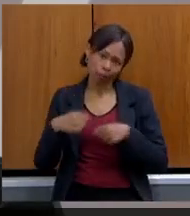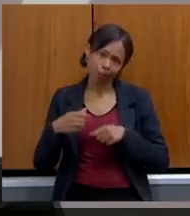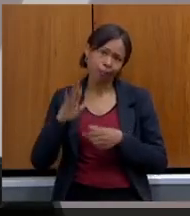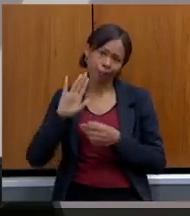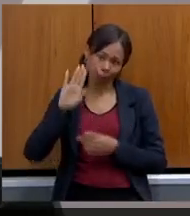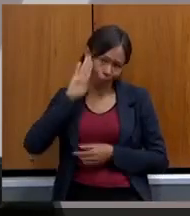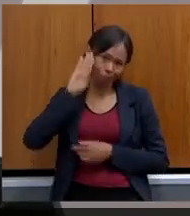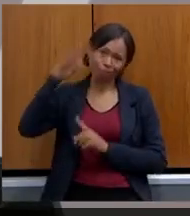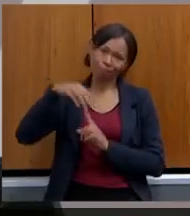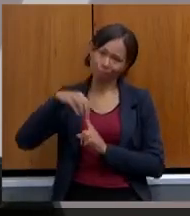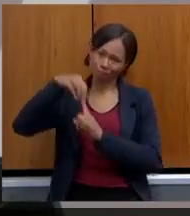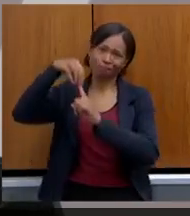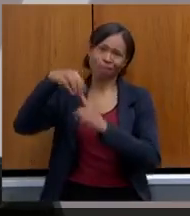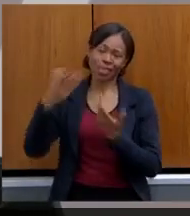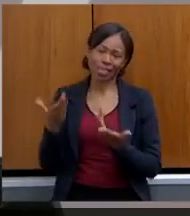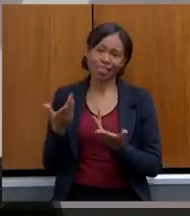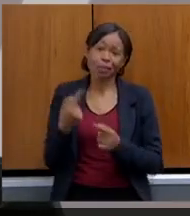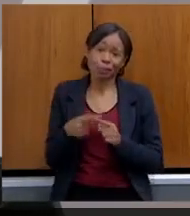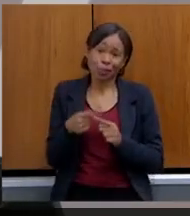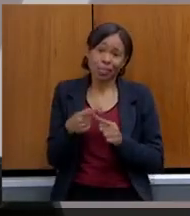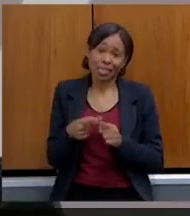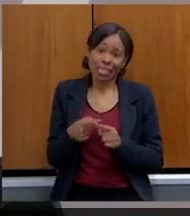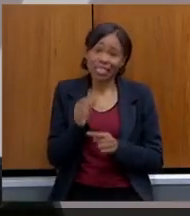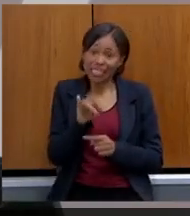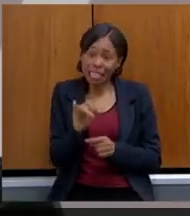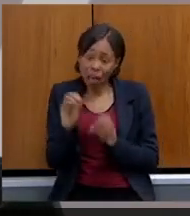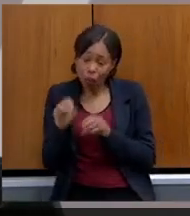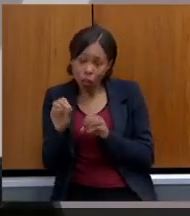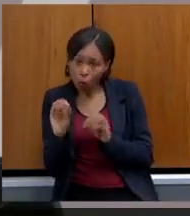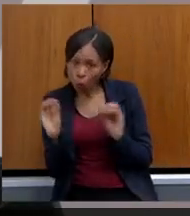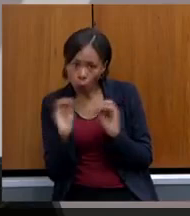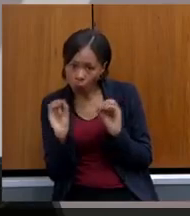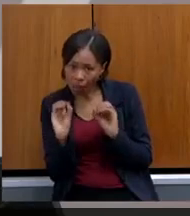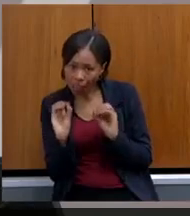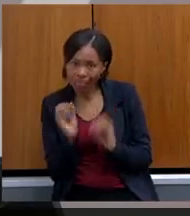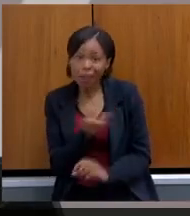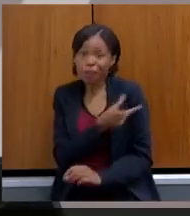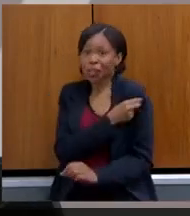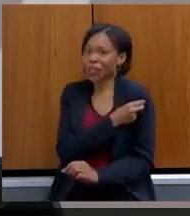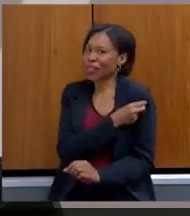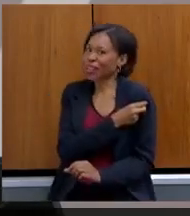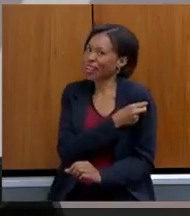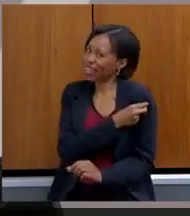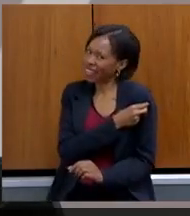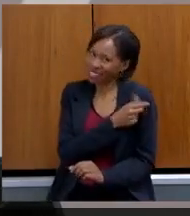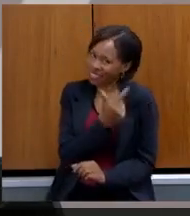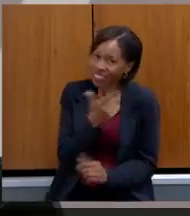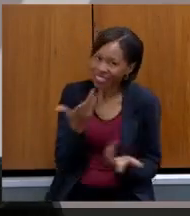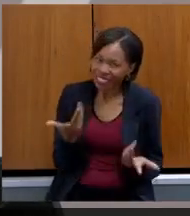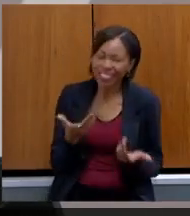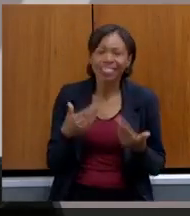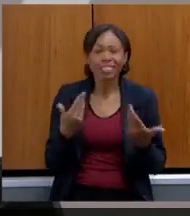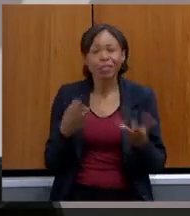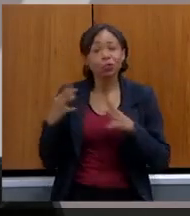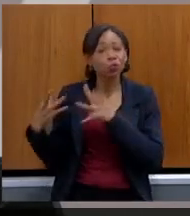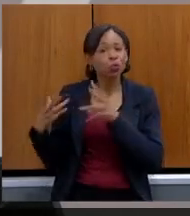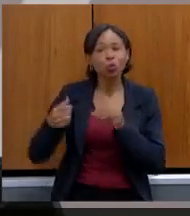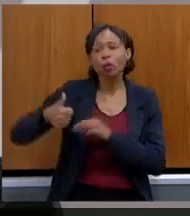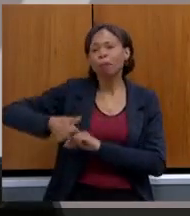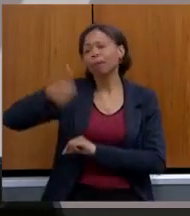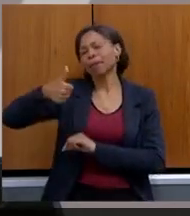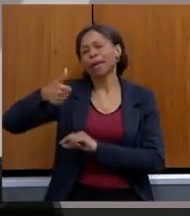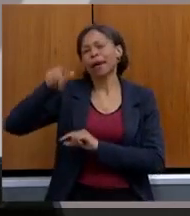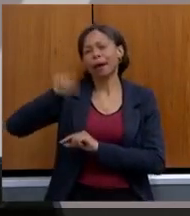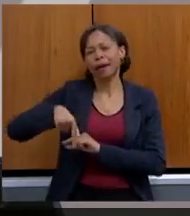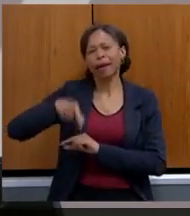colocar isso como qualidade até porque se não fosse educação não tinha vacina é isso Beatriz Então tudo passa pela educação Então a gente tem que